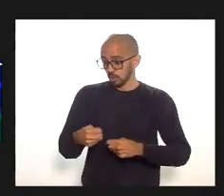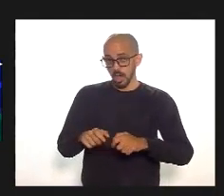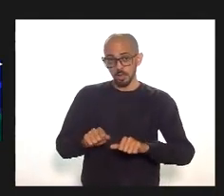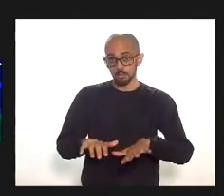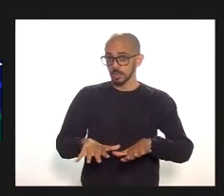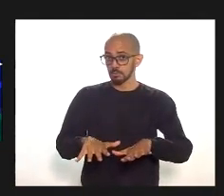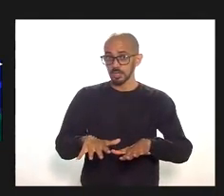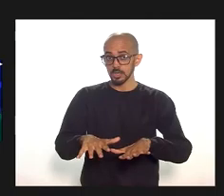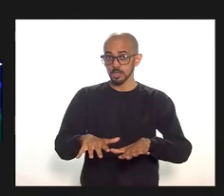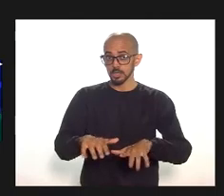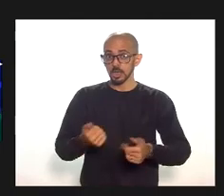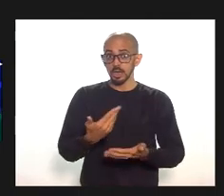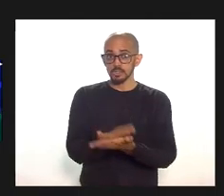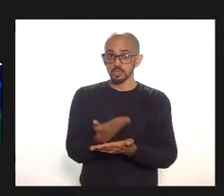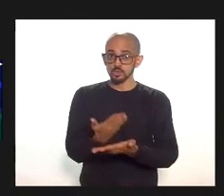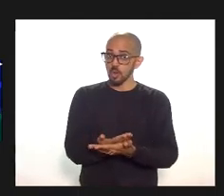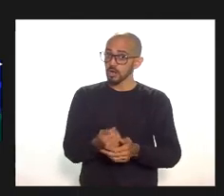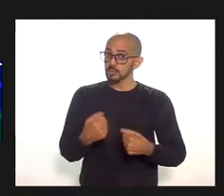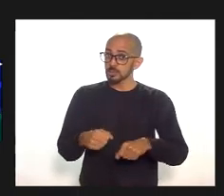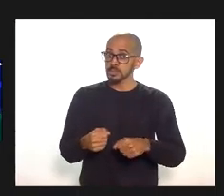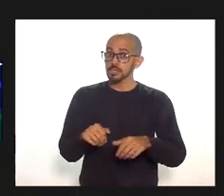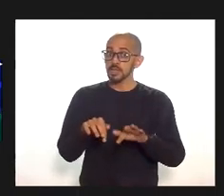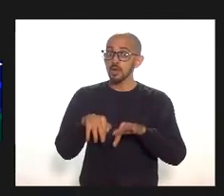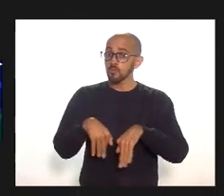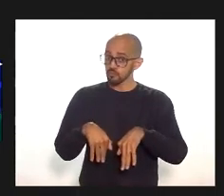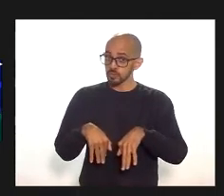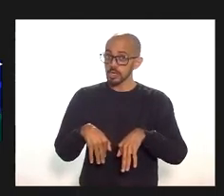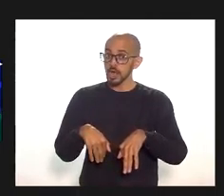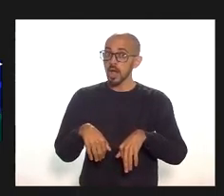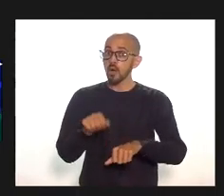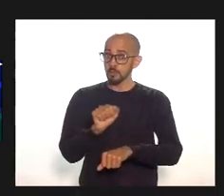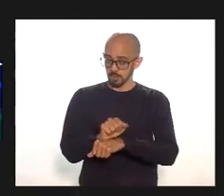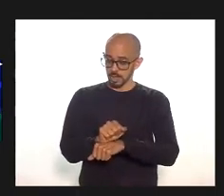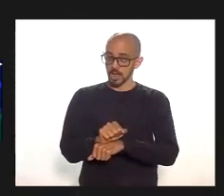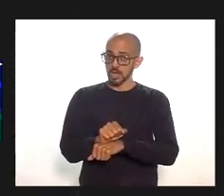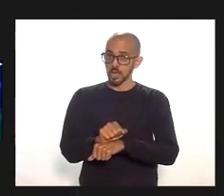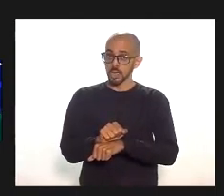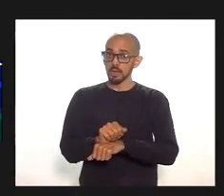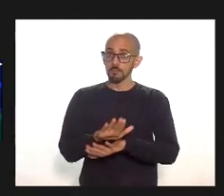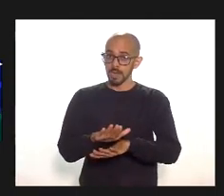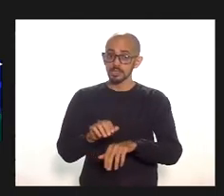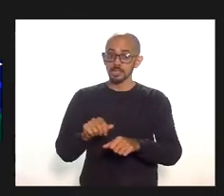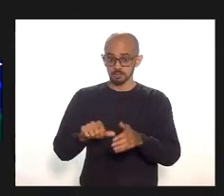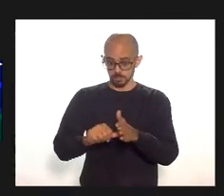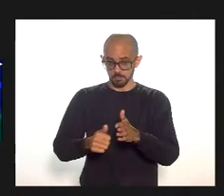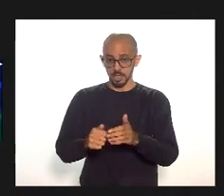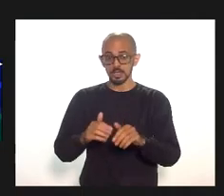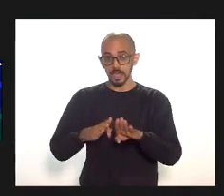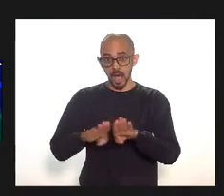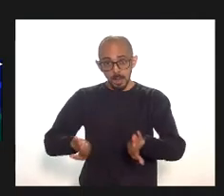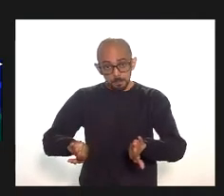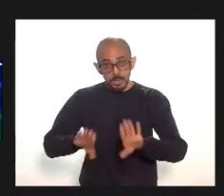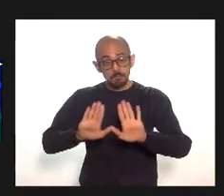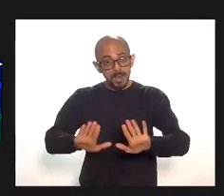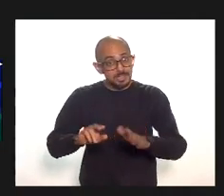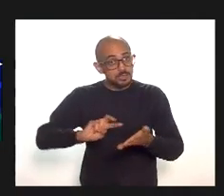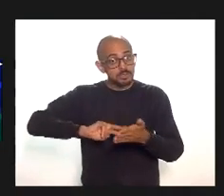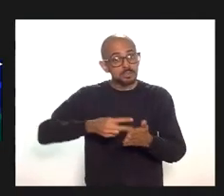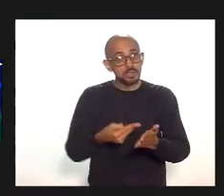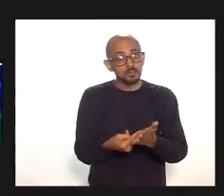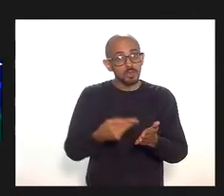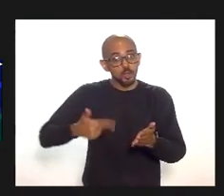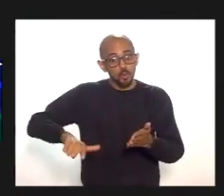as escolas deveriam ser as últimas atividades a parar e as primeiras a reabrir. Só que isso significa que outros